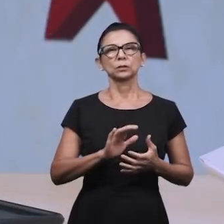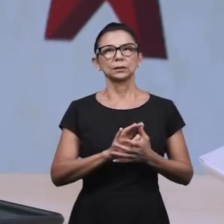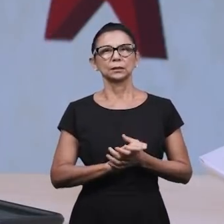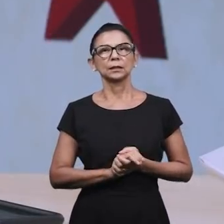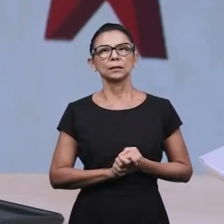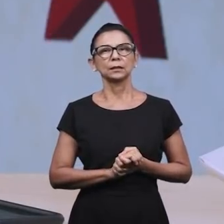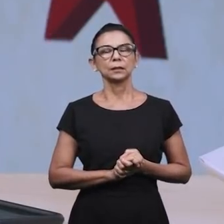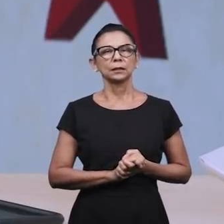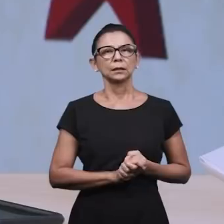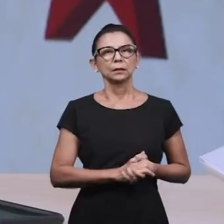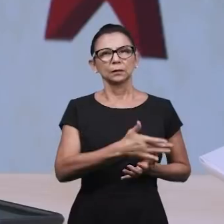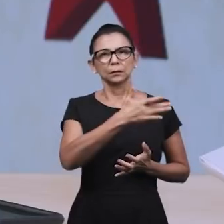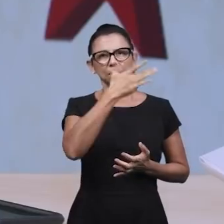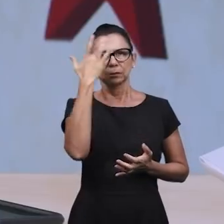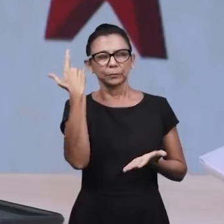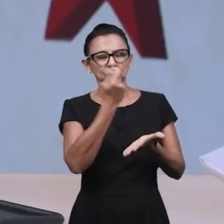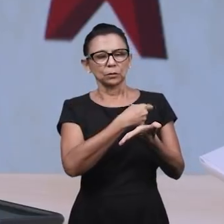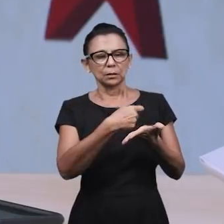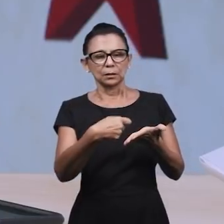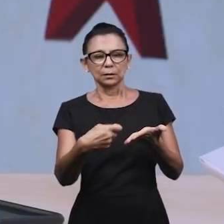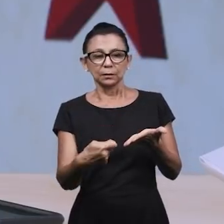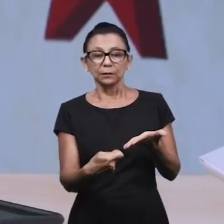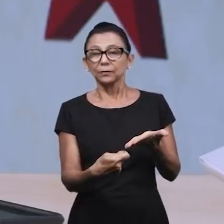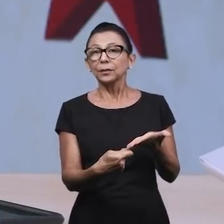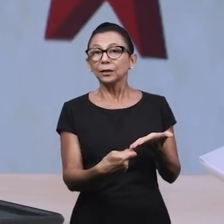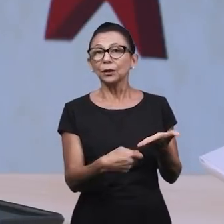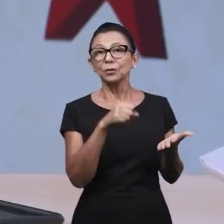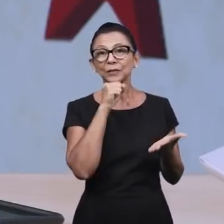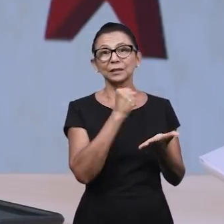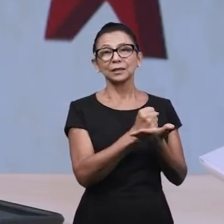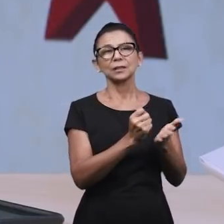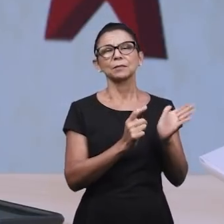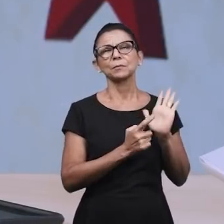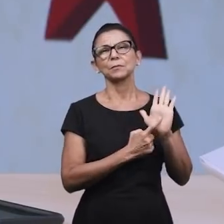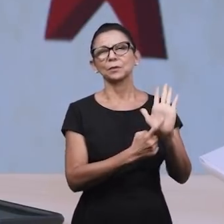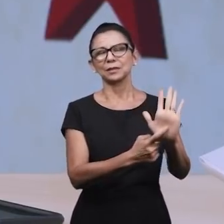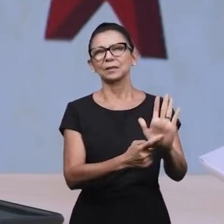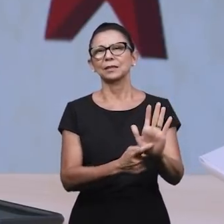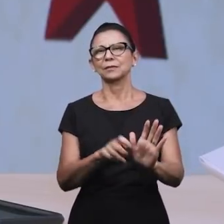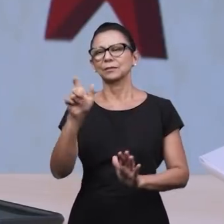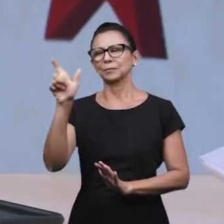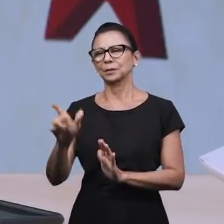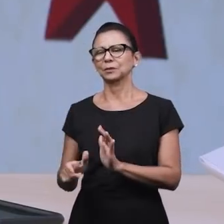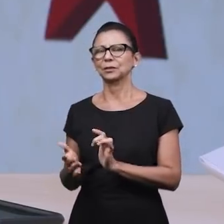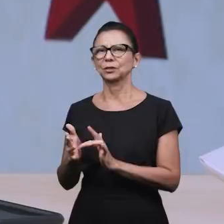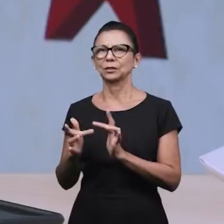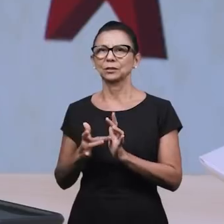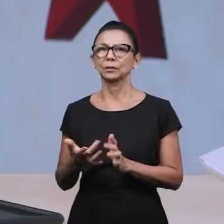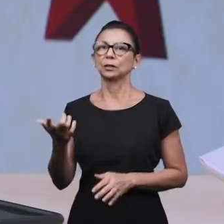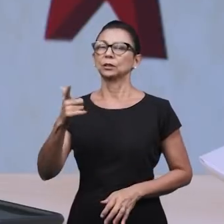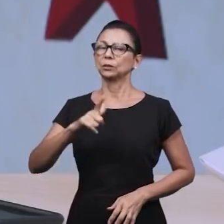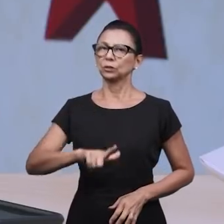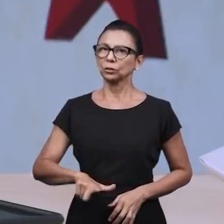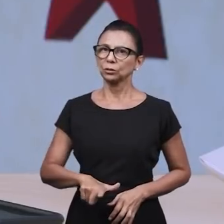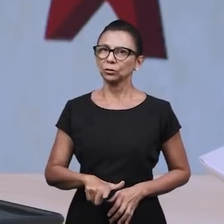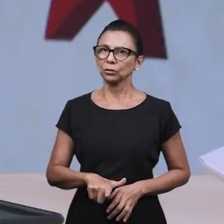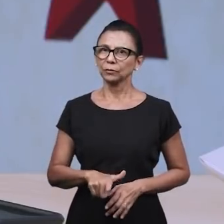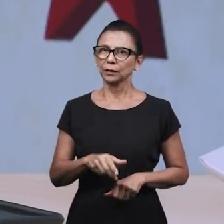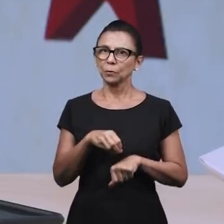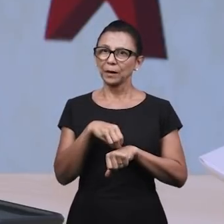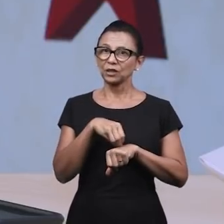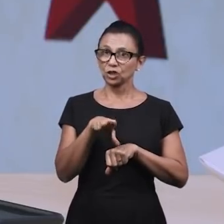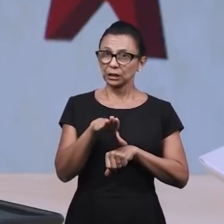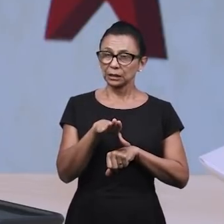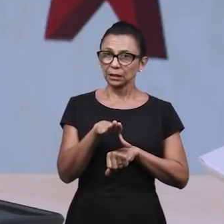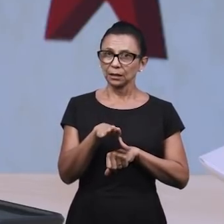Escrituras, testificavam dele mesmo. Pastor Gilson já explicou isso na semana passada. Repito, se você não assistiu, recomendo que você volte